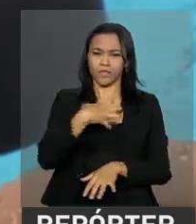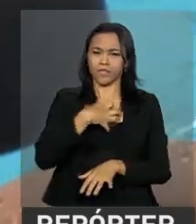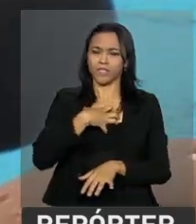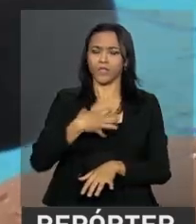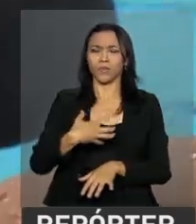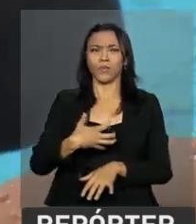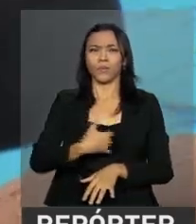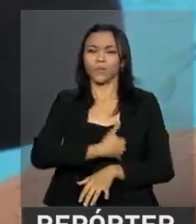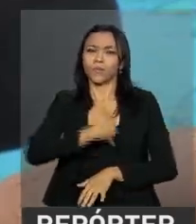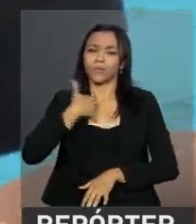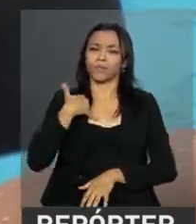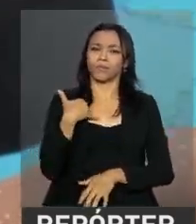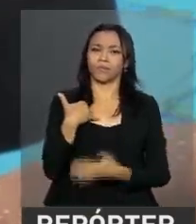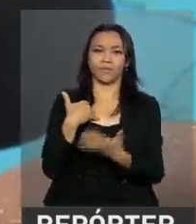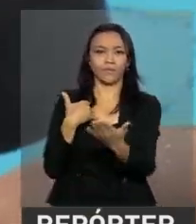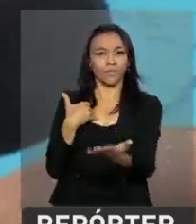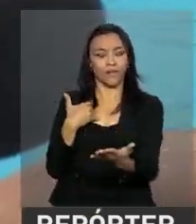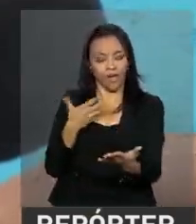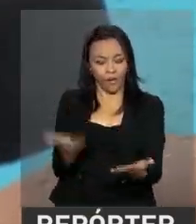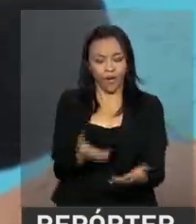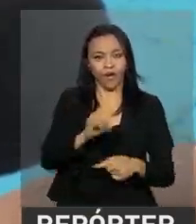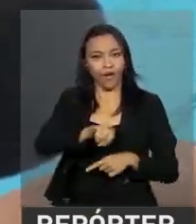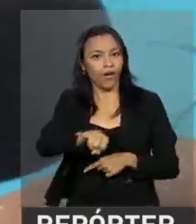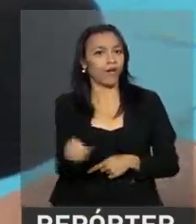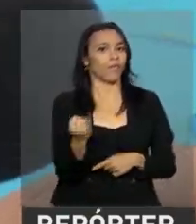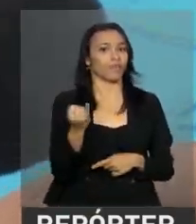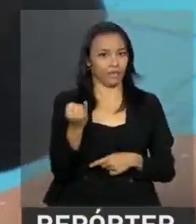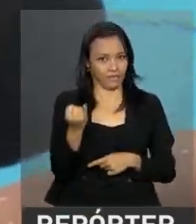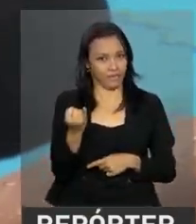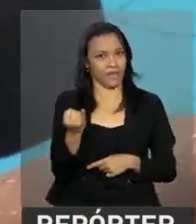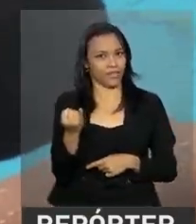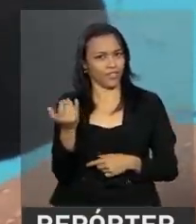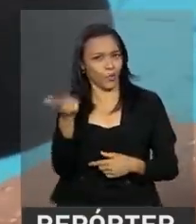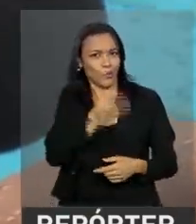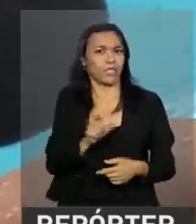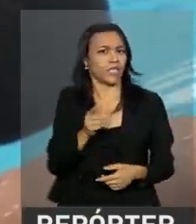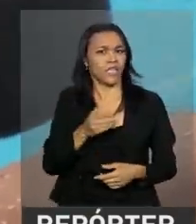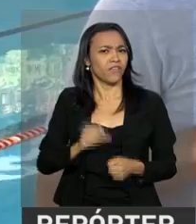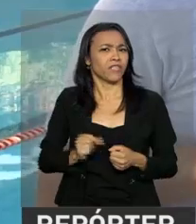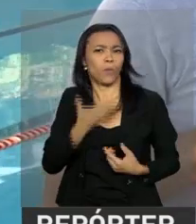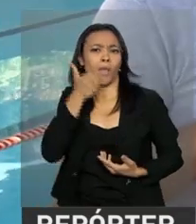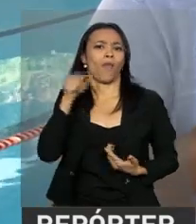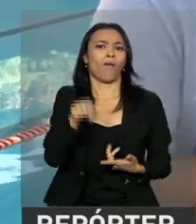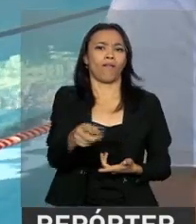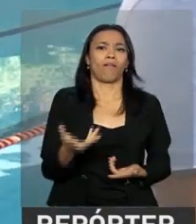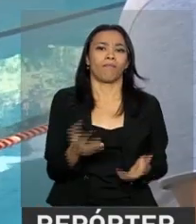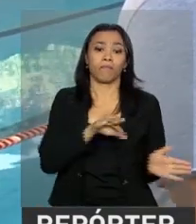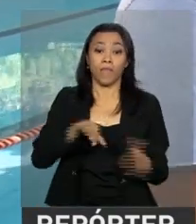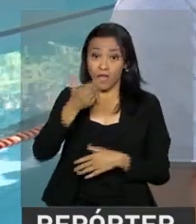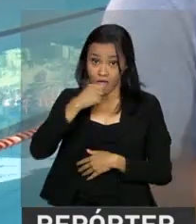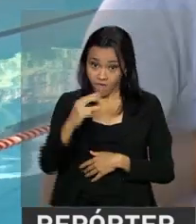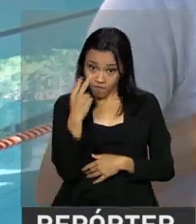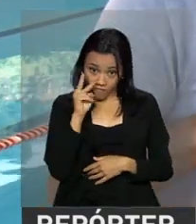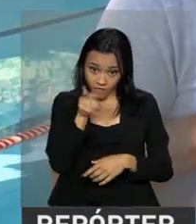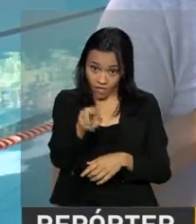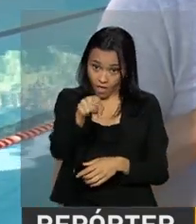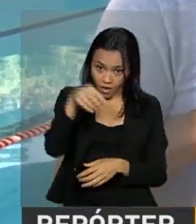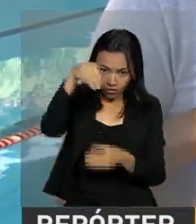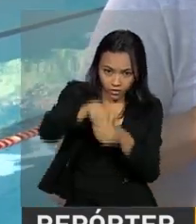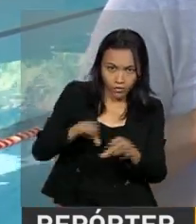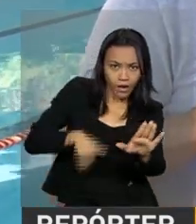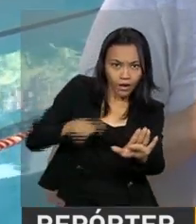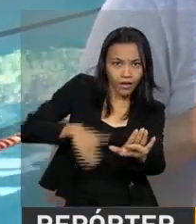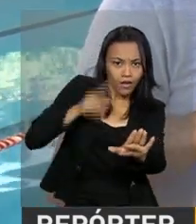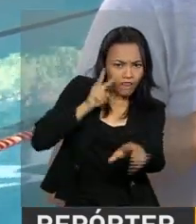saber que eu estou tendo essa oportunidade e chegar lá e fazer o melhor agora. Quem vê a Patrícia hoje dentro da